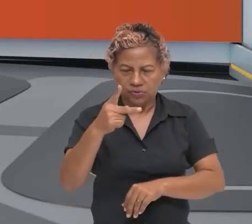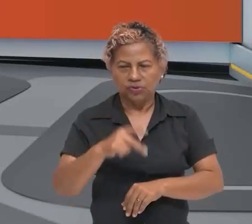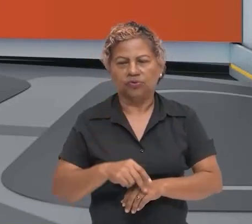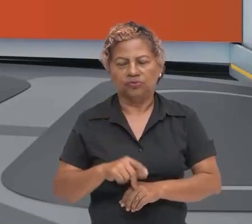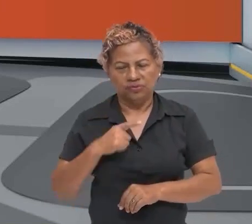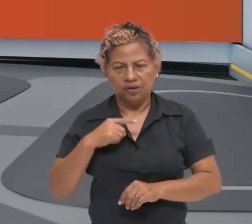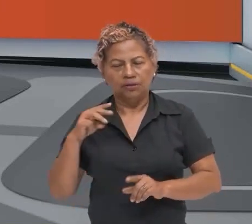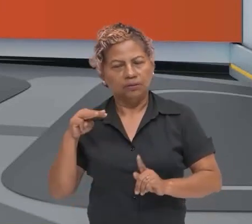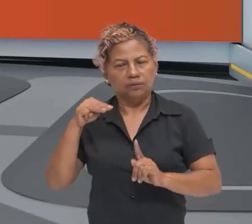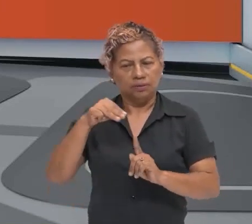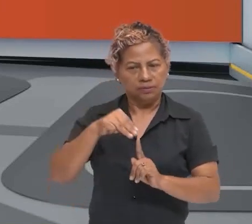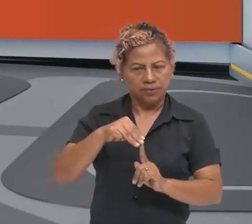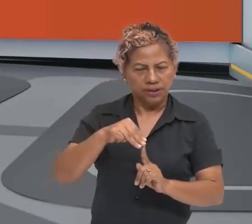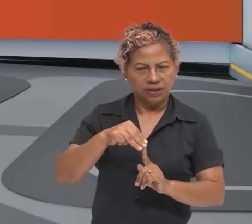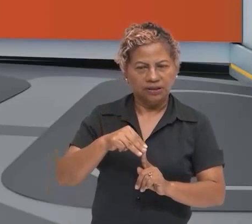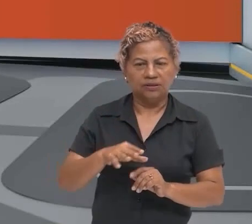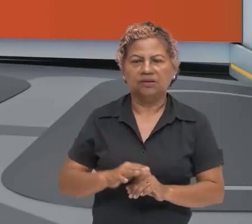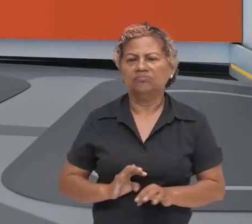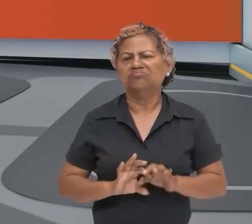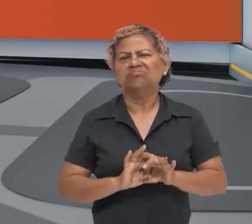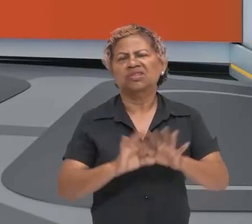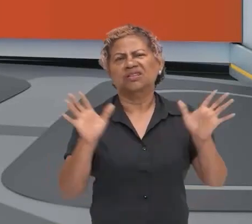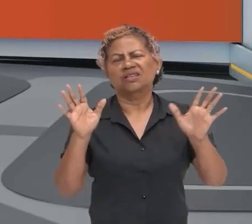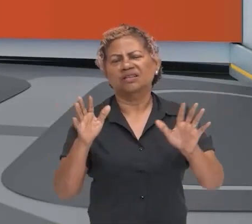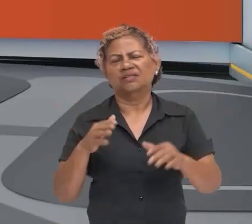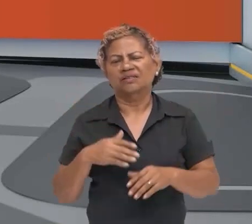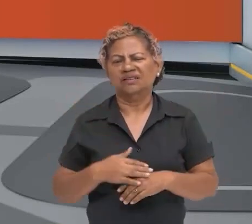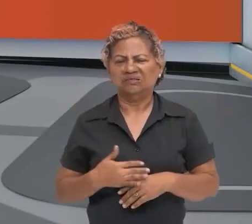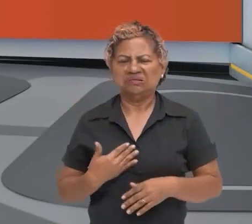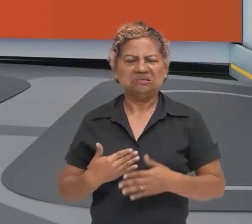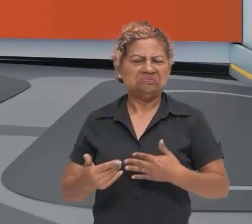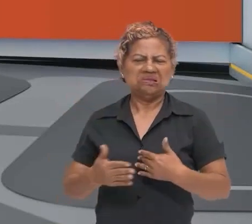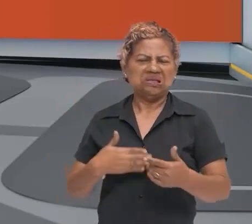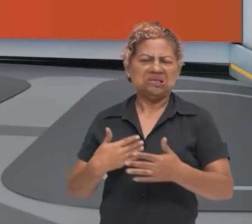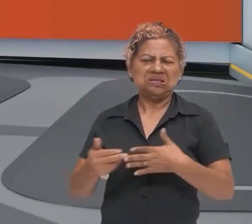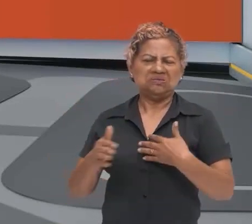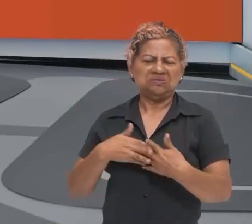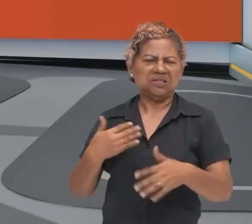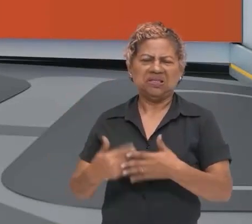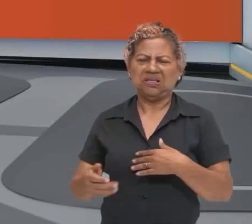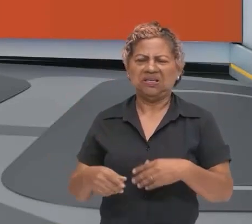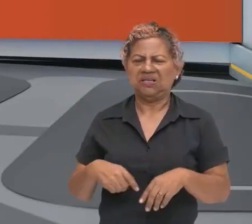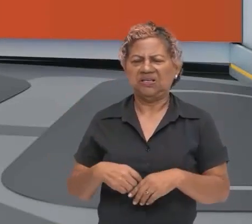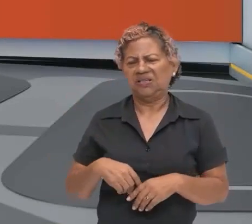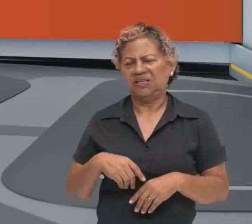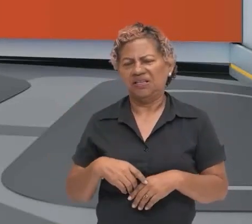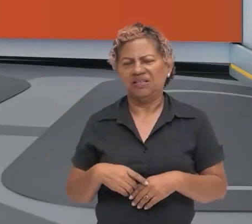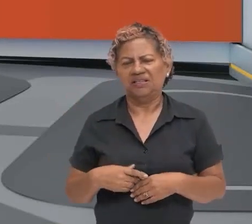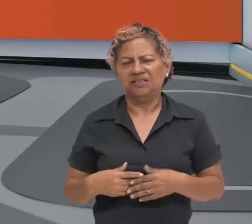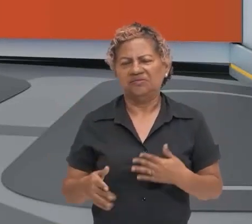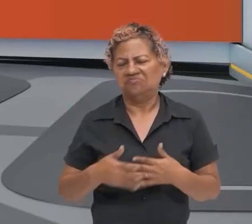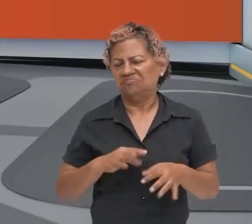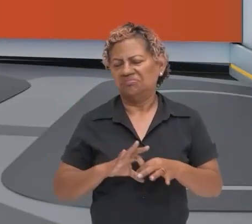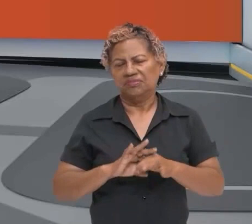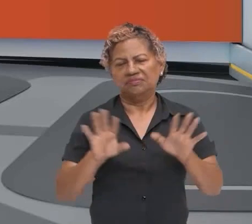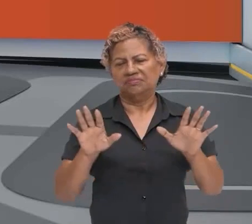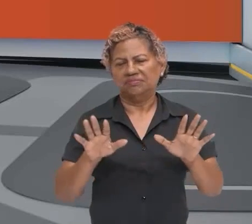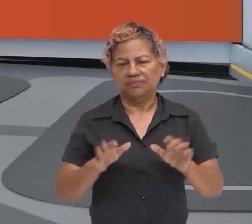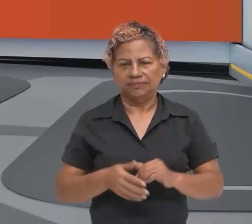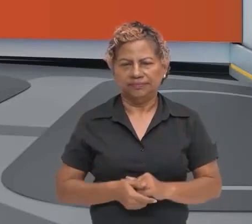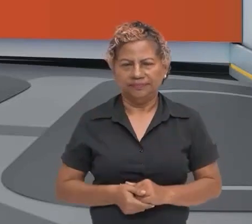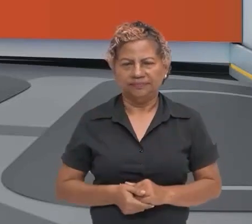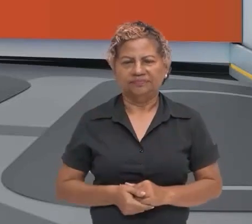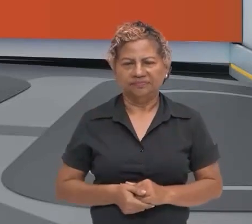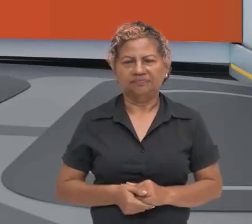está tipo, deixa acontecer, vai, a vida vai levar, vai acontecendo e pronto, né?